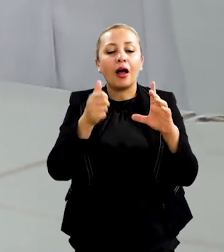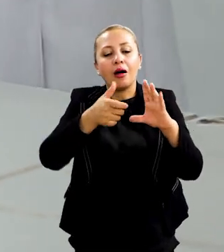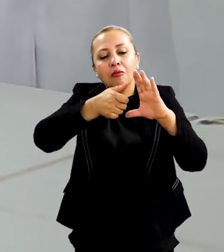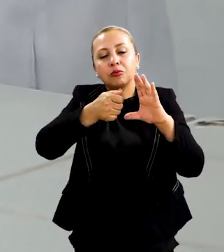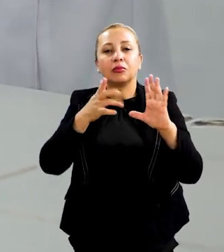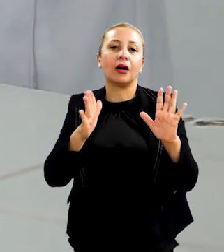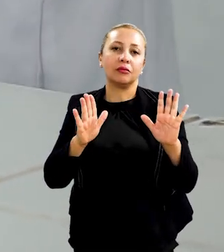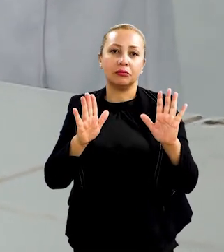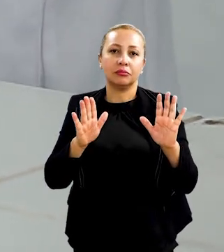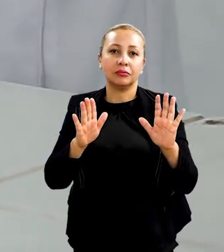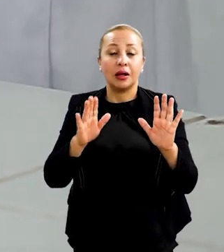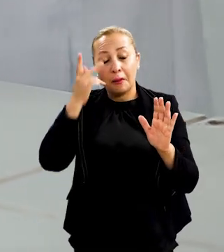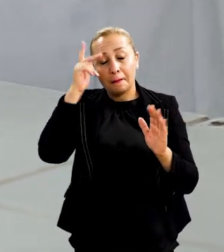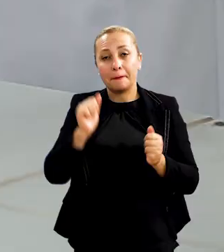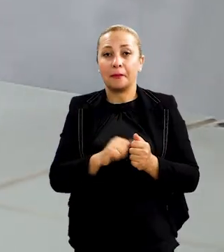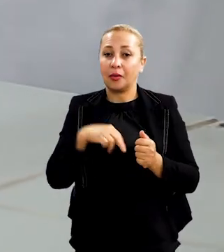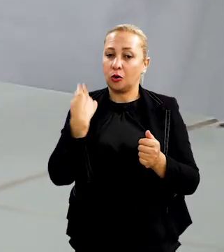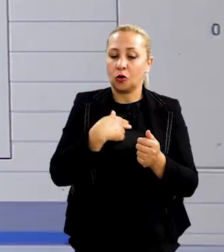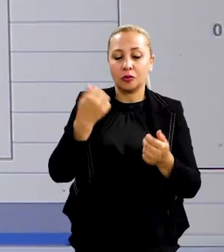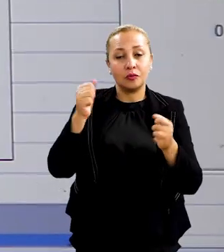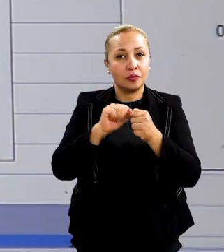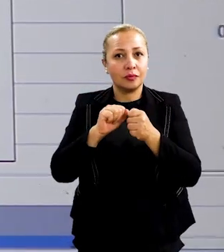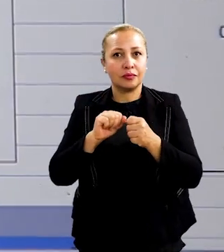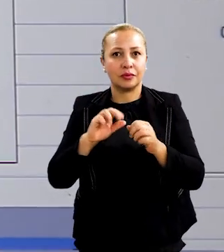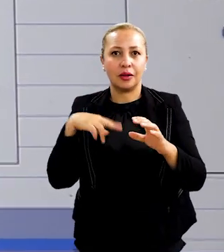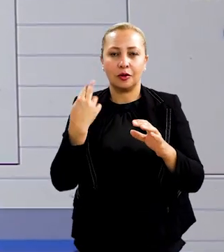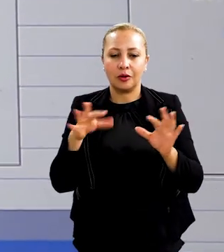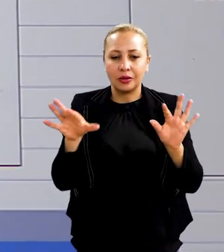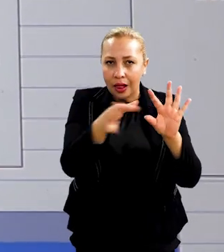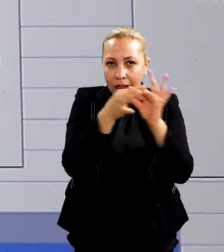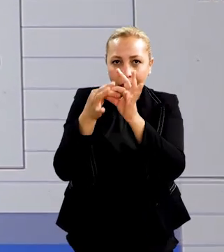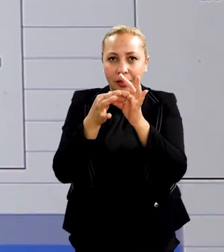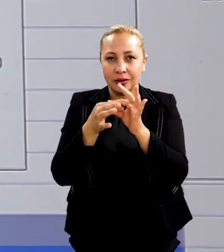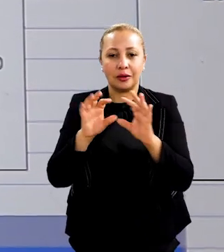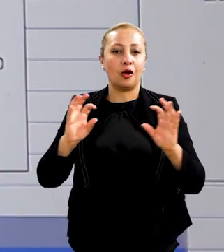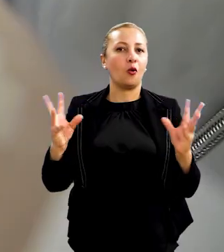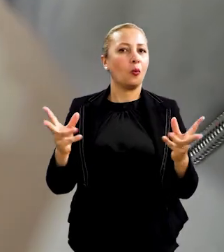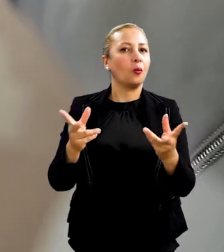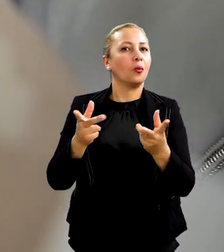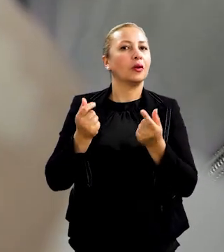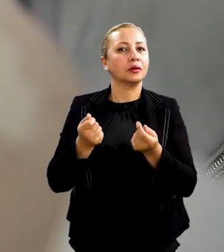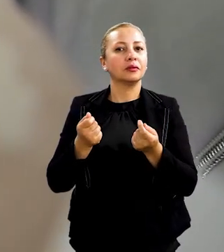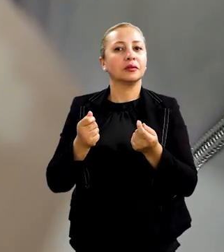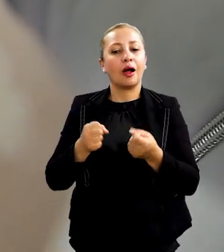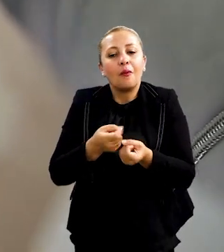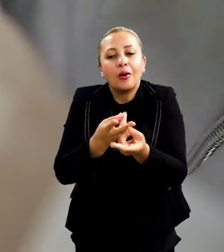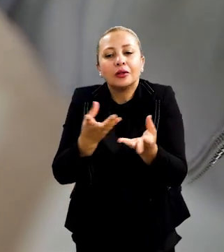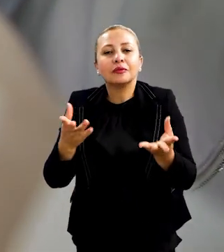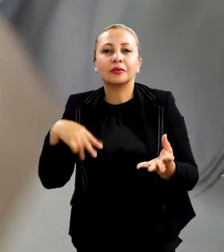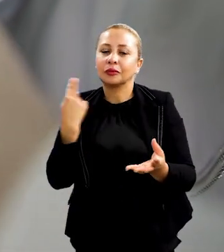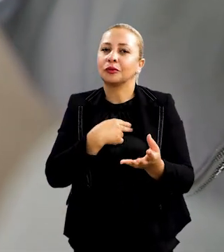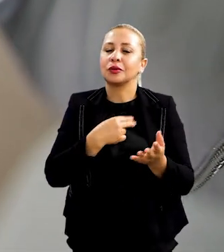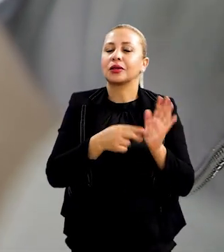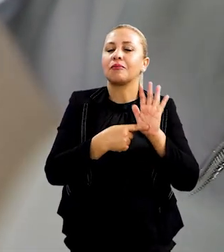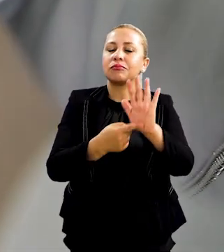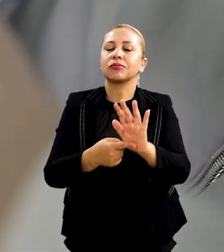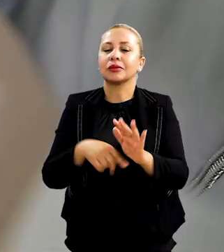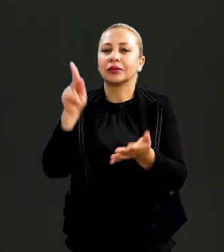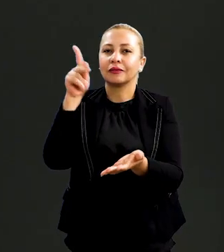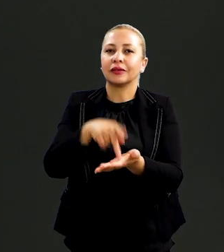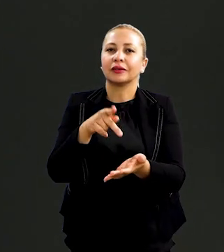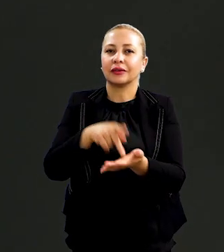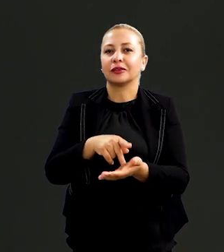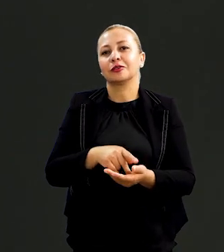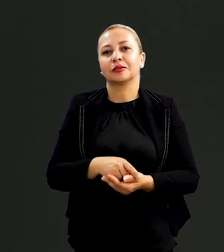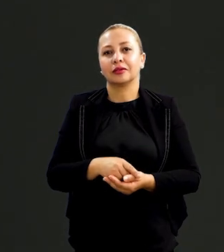aqui pela câmera do smartphone para que a gente possa fazer a nossa curva de calibração e quantificar a nossa amostra real, no